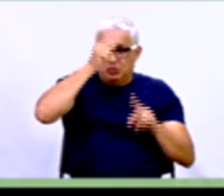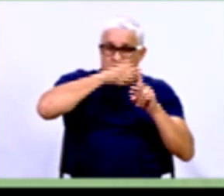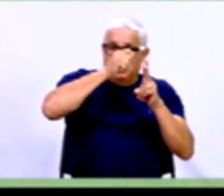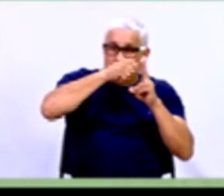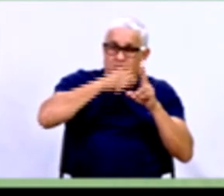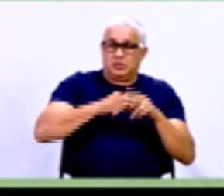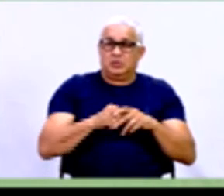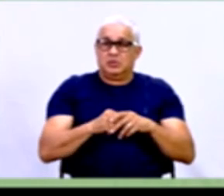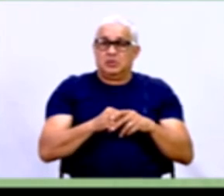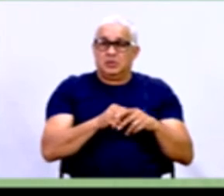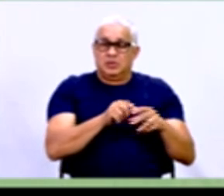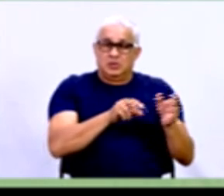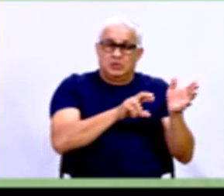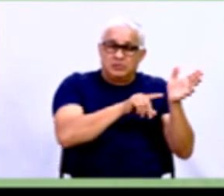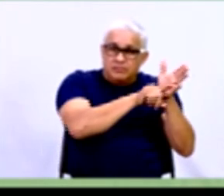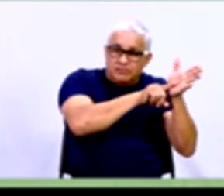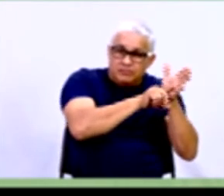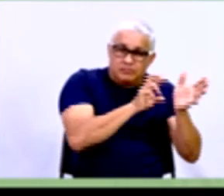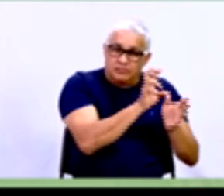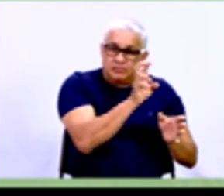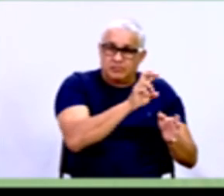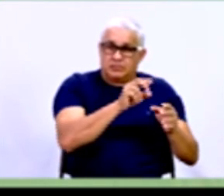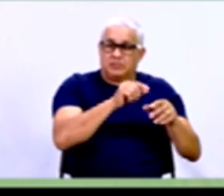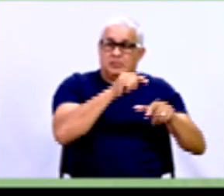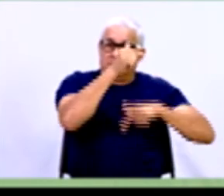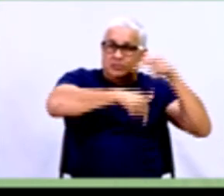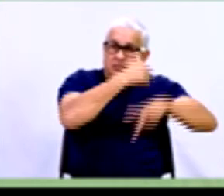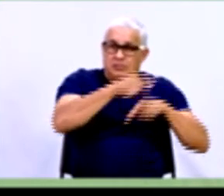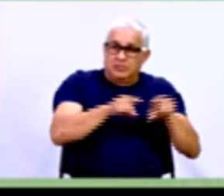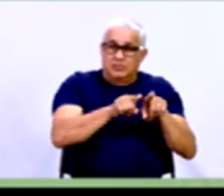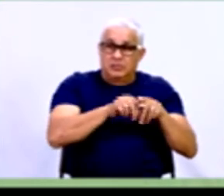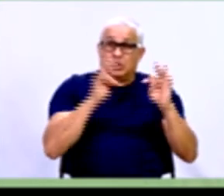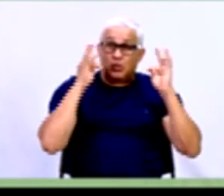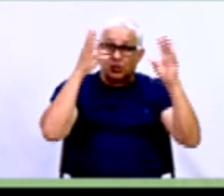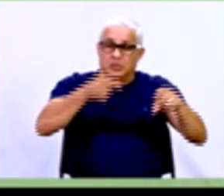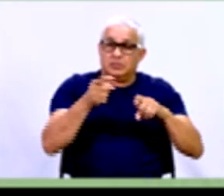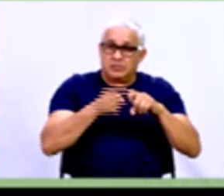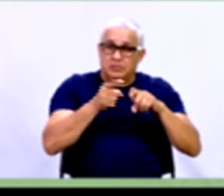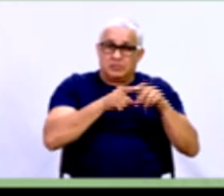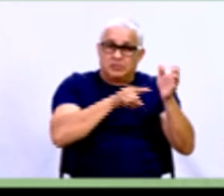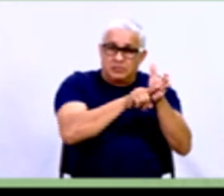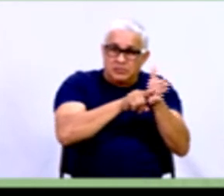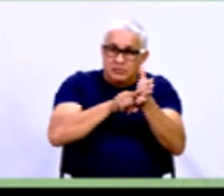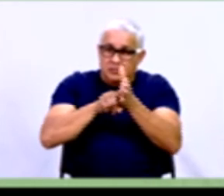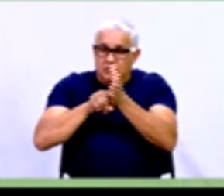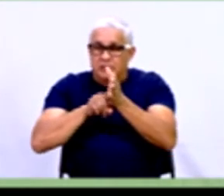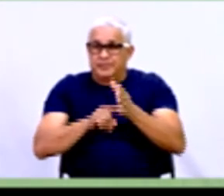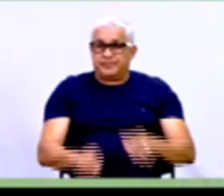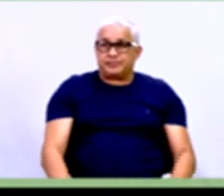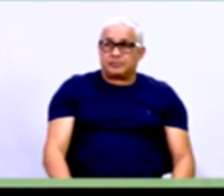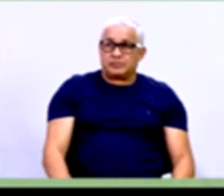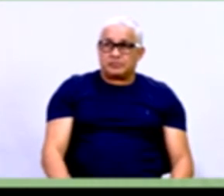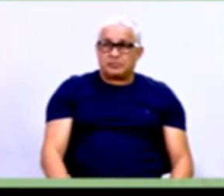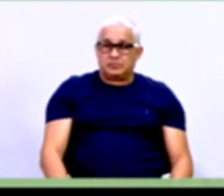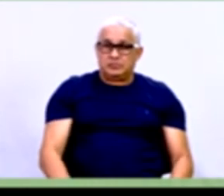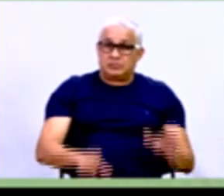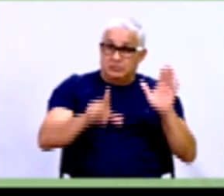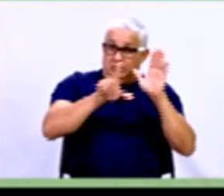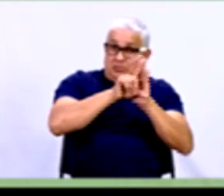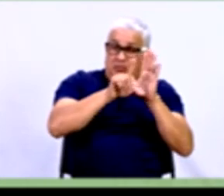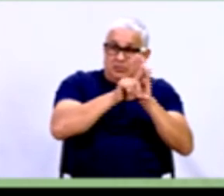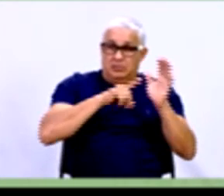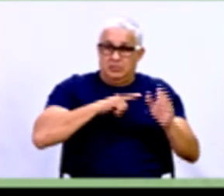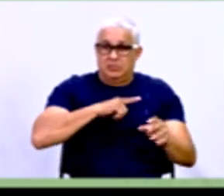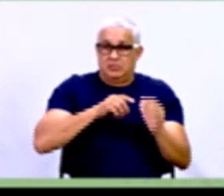Todos foram submetidos a exames admissionais. Com relação a essa situação hipotética, julgue os seguintes itens com base na legislação de